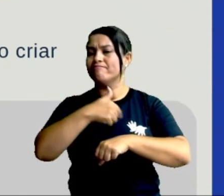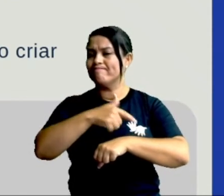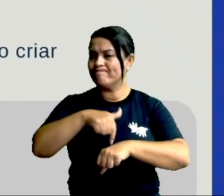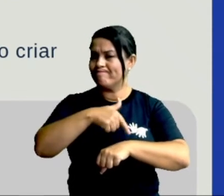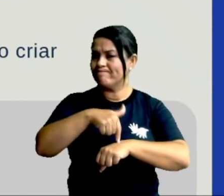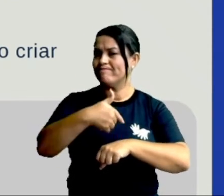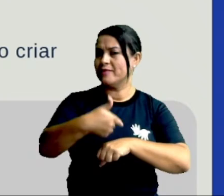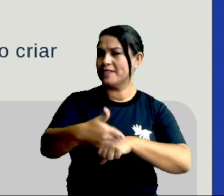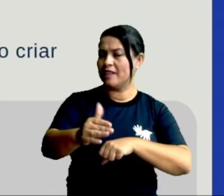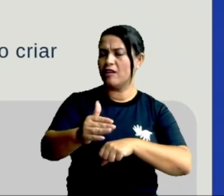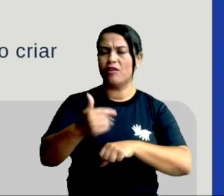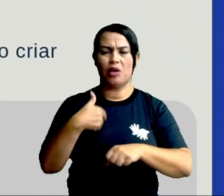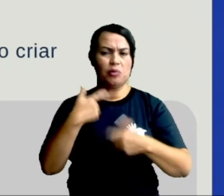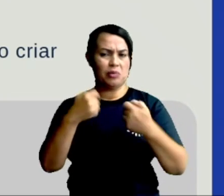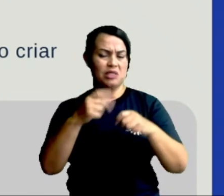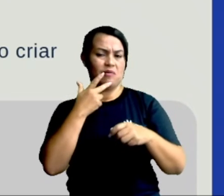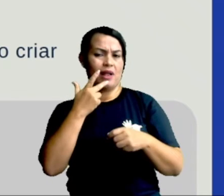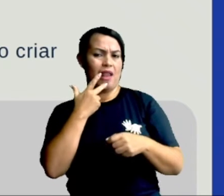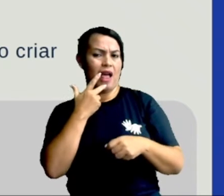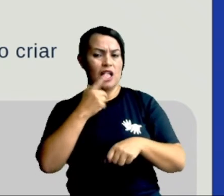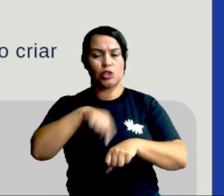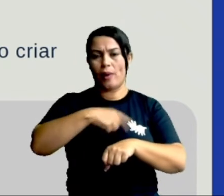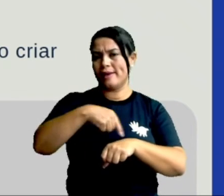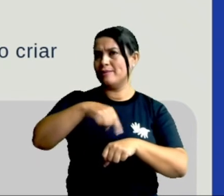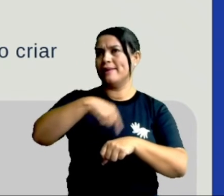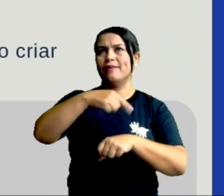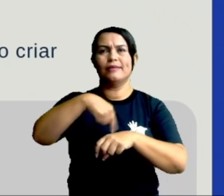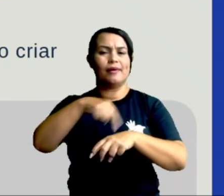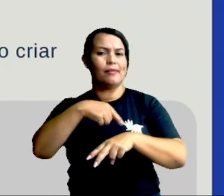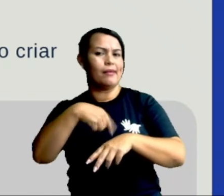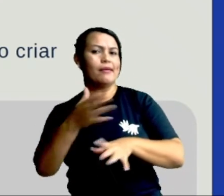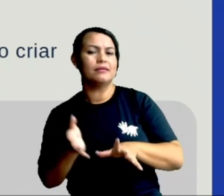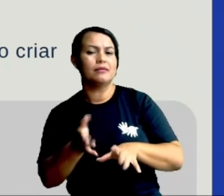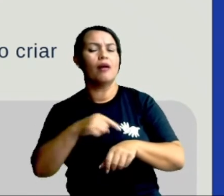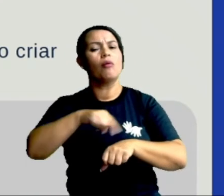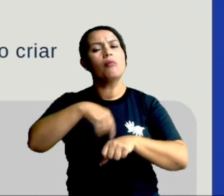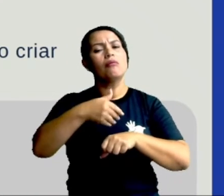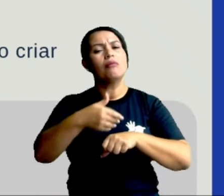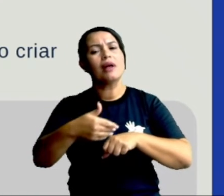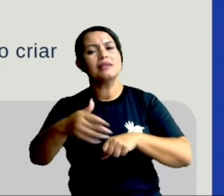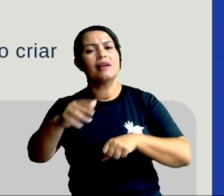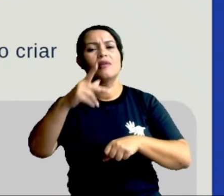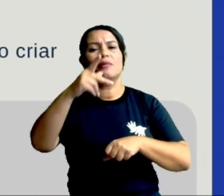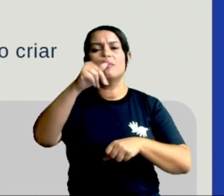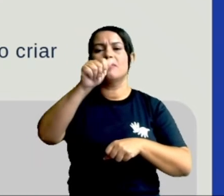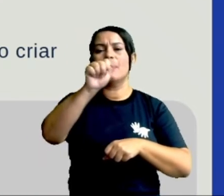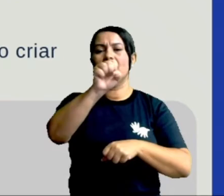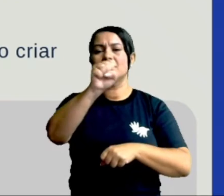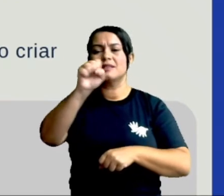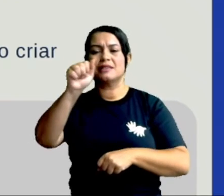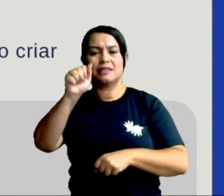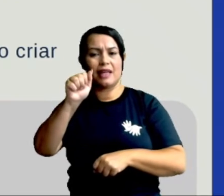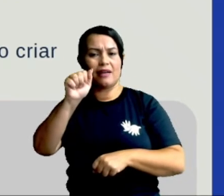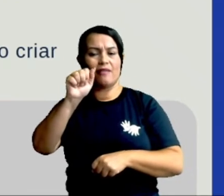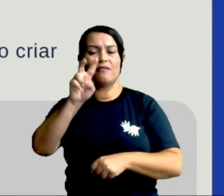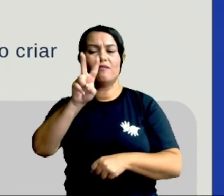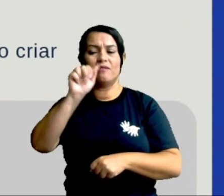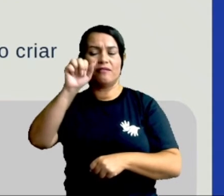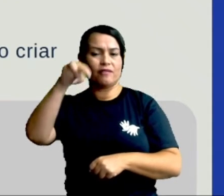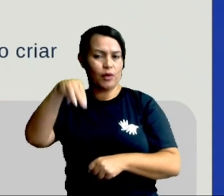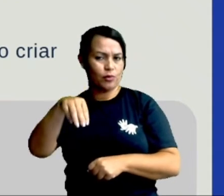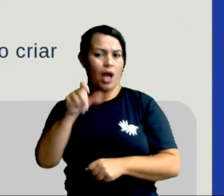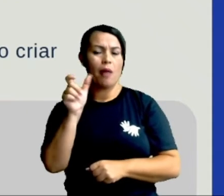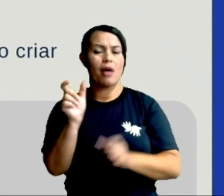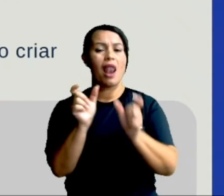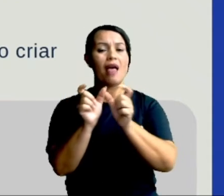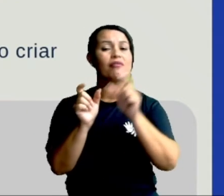passavam. Né? Eu não preciso dizer as horas passavam, as horas passavam, as horas passavam. Eu só repito a última expressão, ou seja, a última palavra,